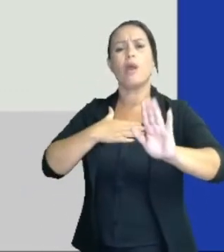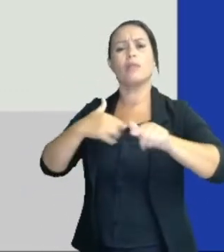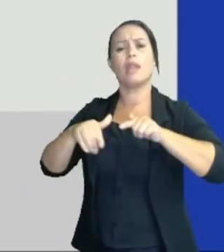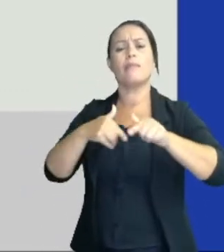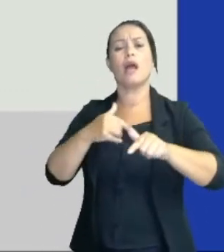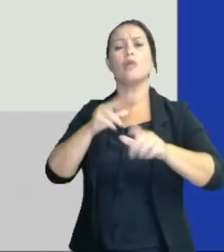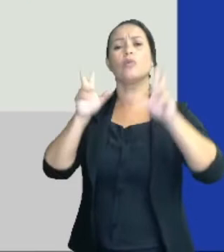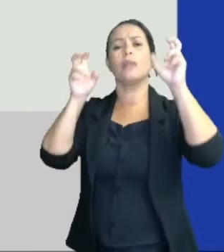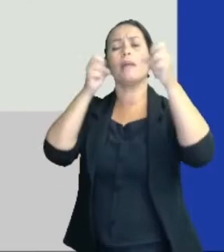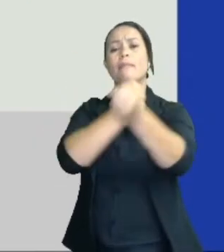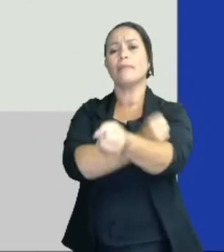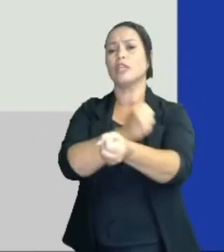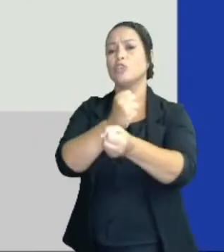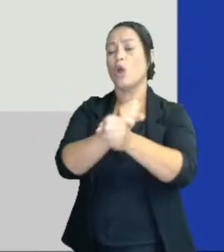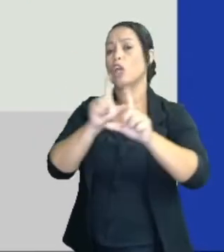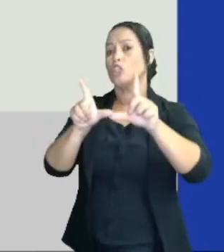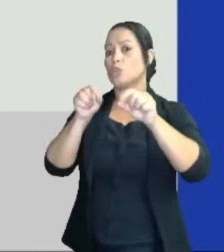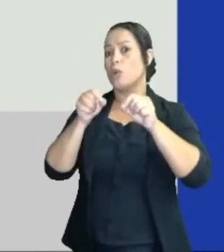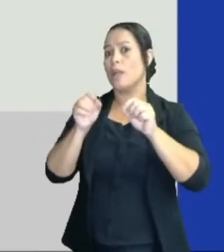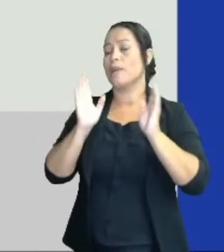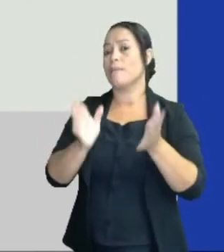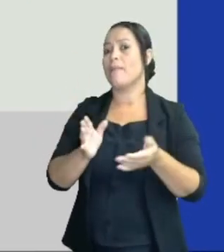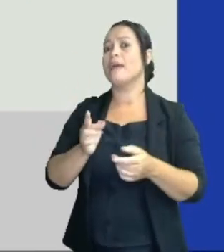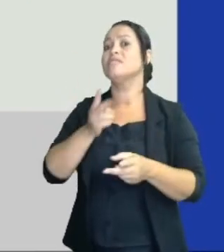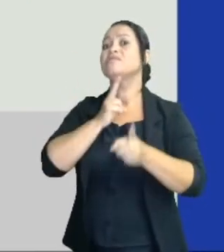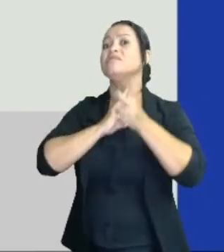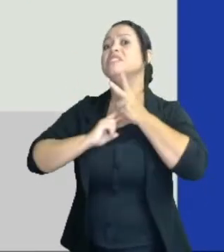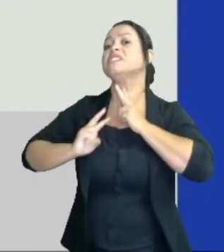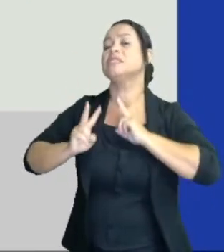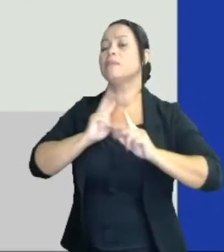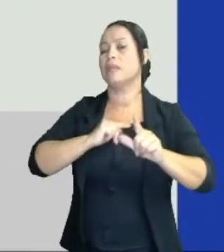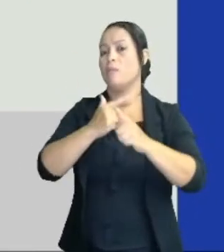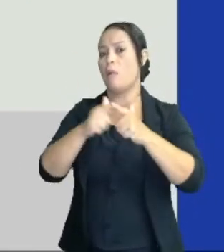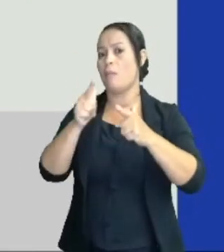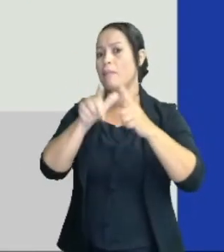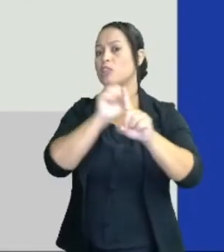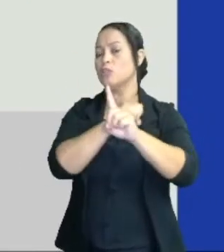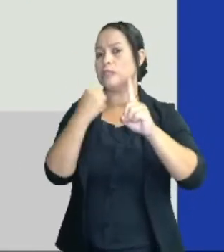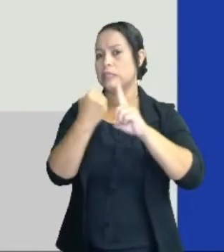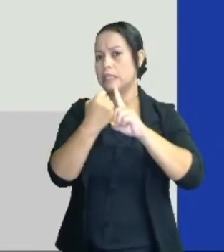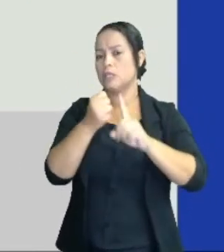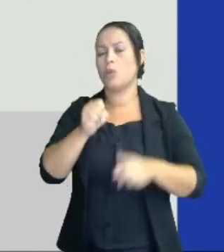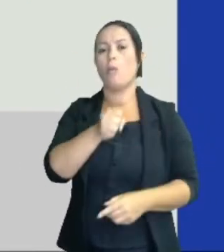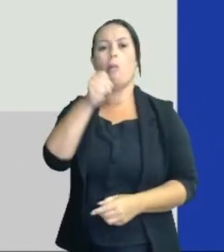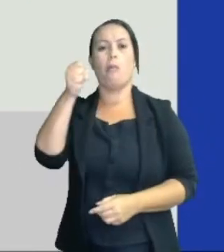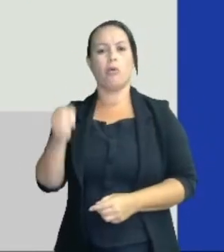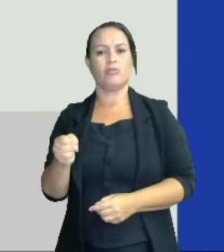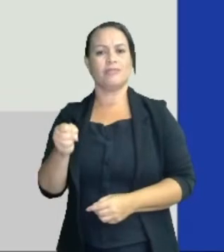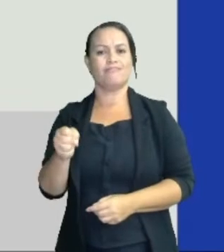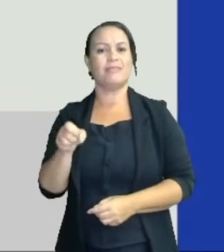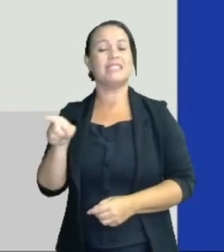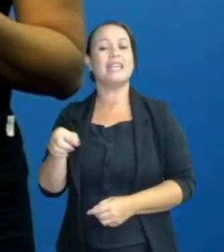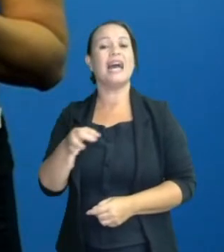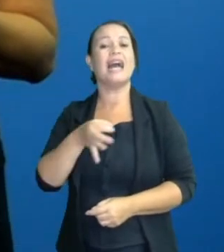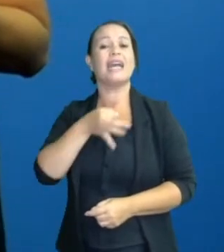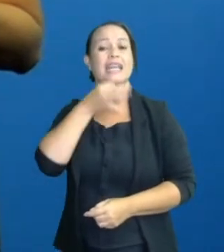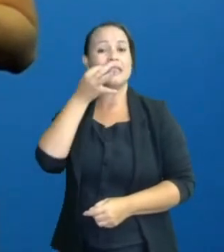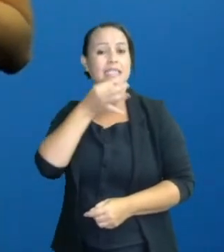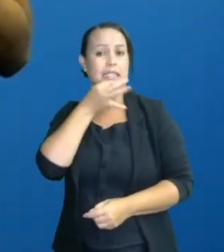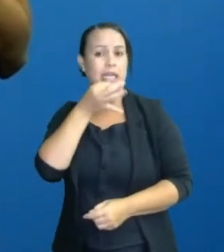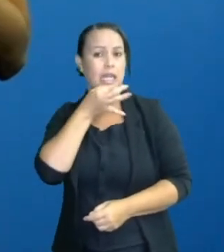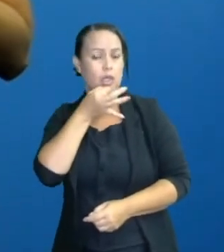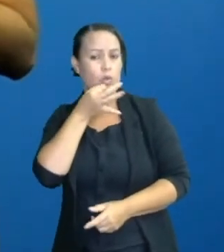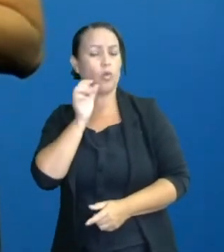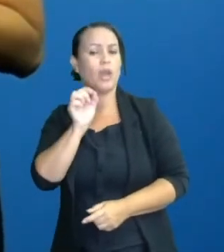drogas. Escolhi a que mais vicia e mais causa danos à sociedade. O poder. Está criticando,